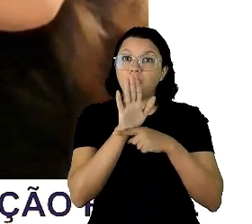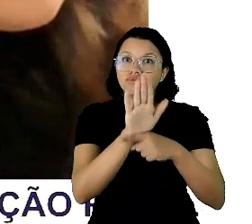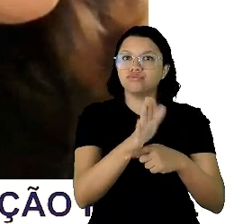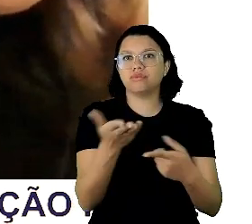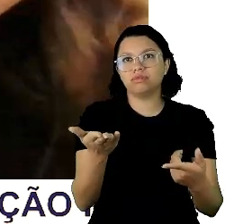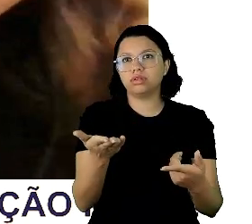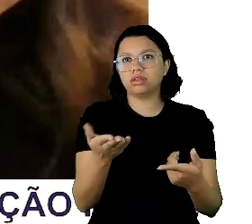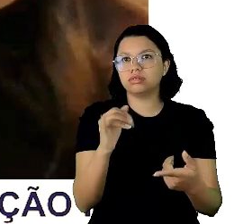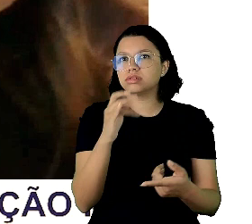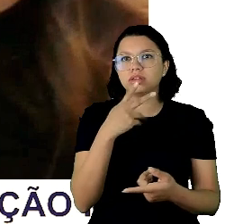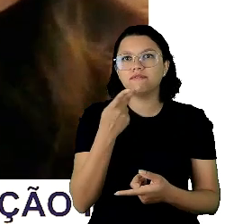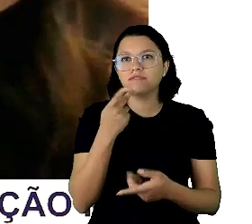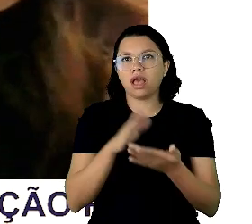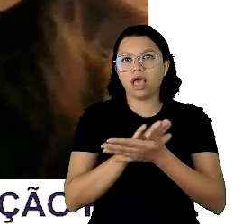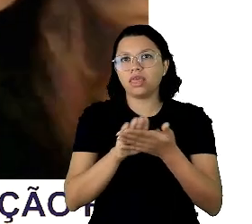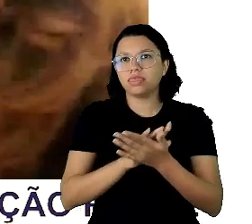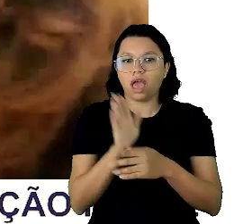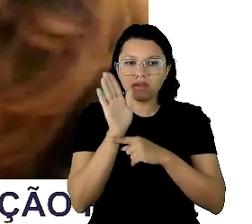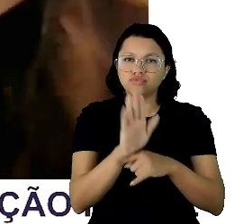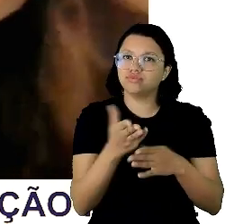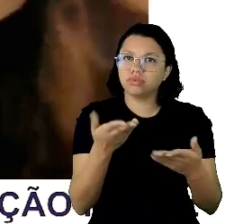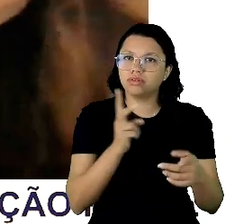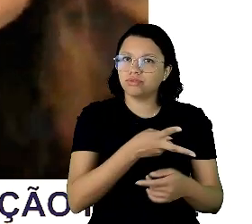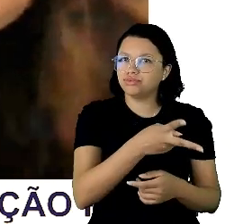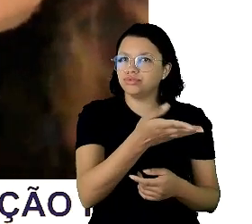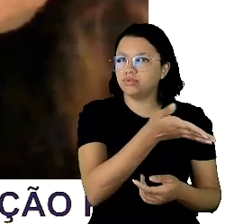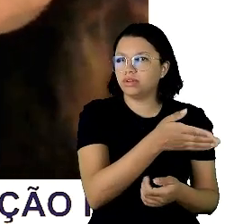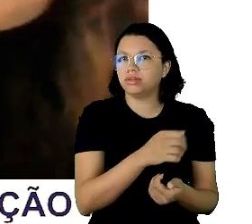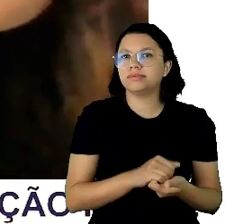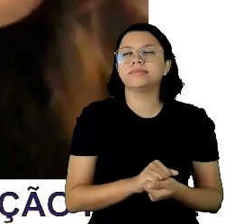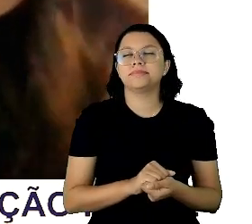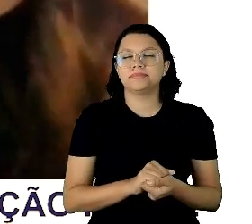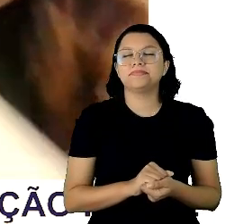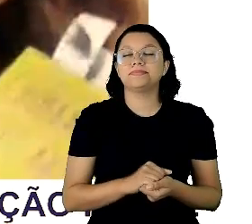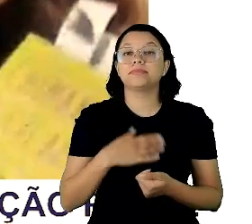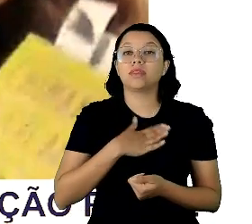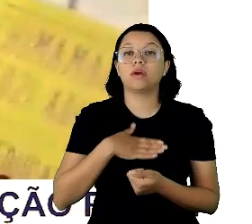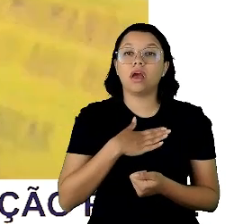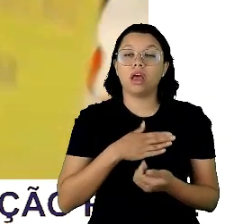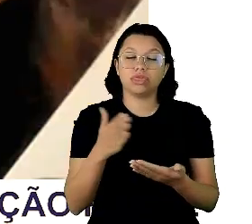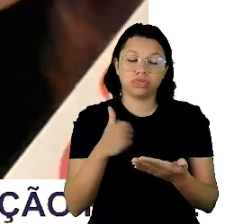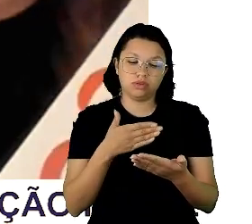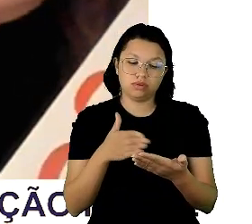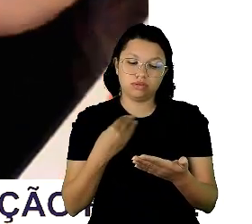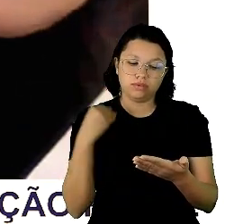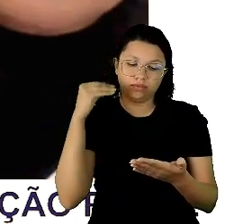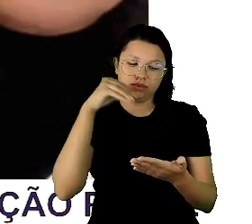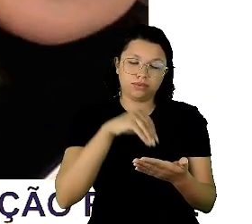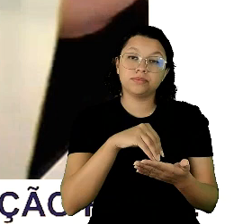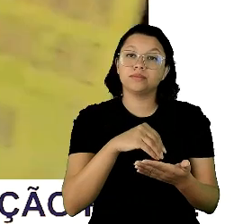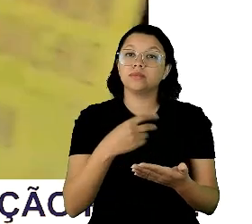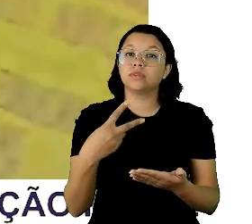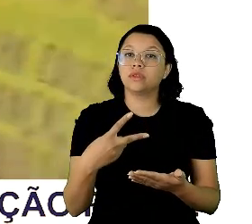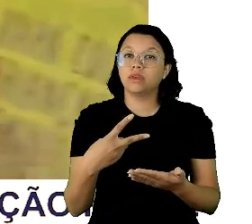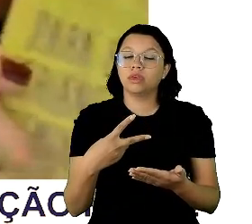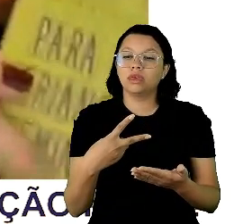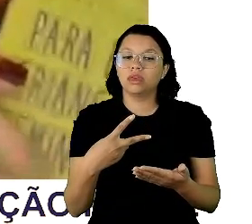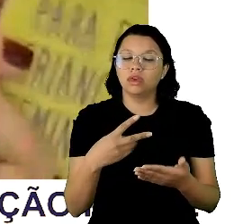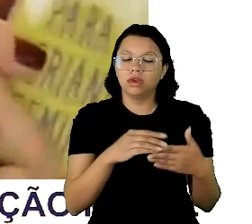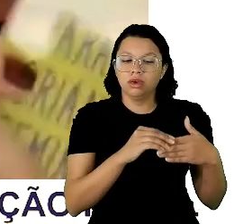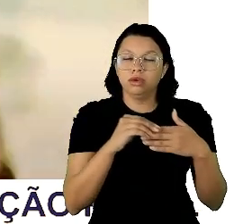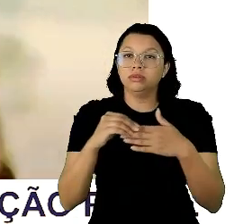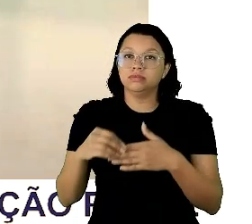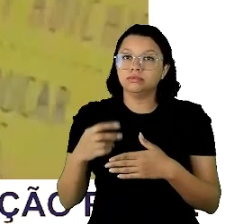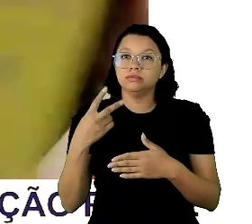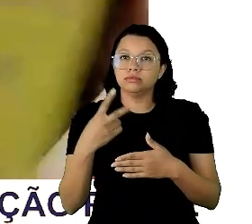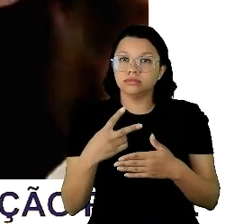né? E também, eu gosto, no livro, eu coloquei, eu trouxe 2 livros, né? Dois